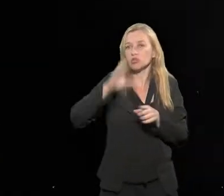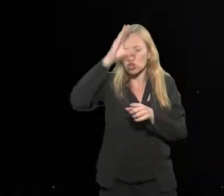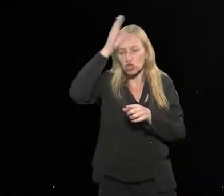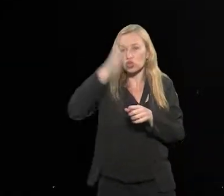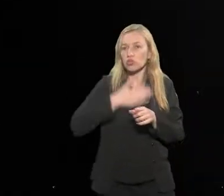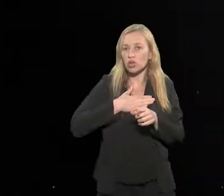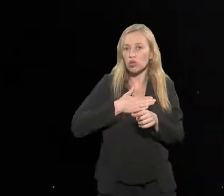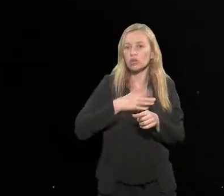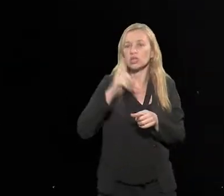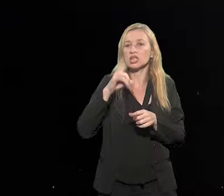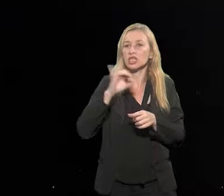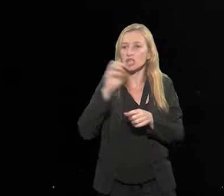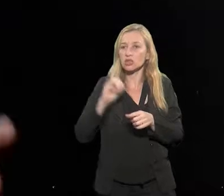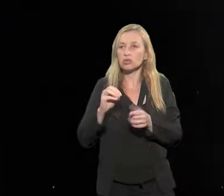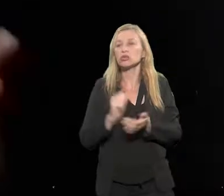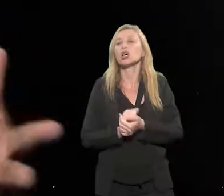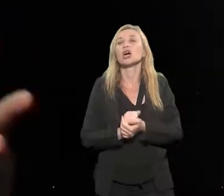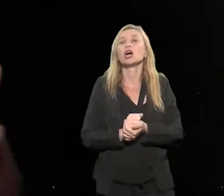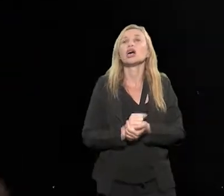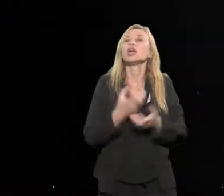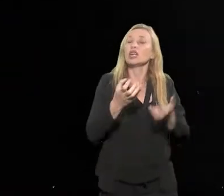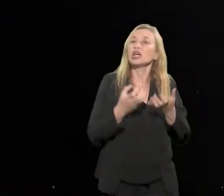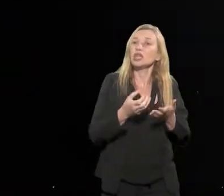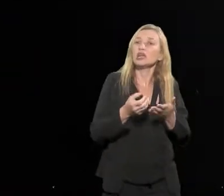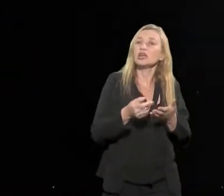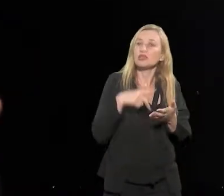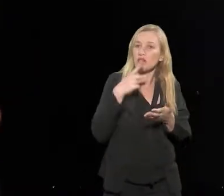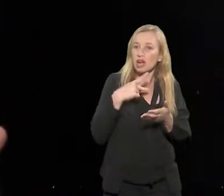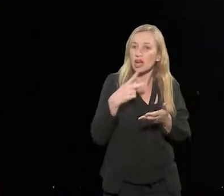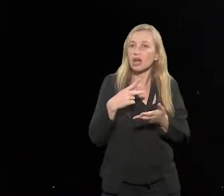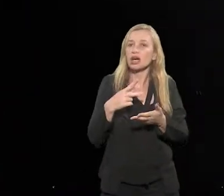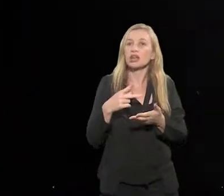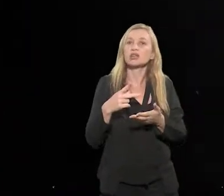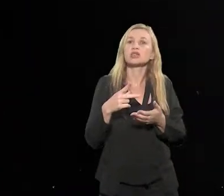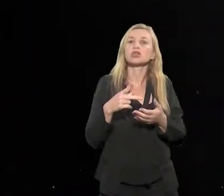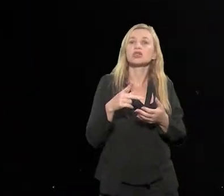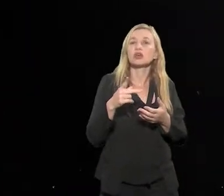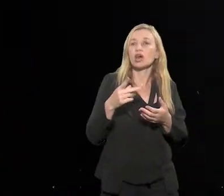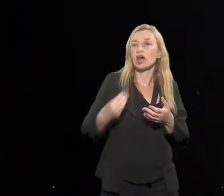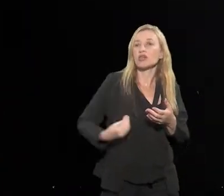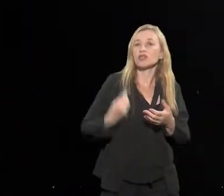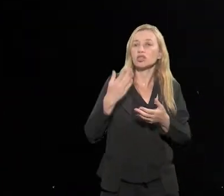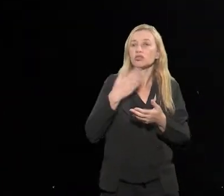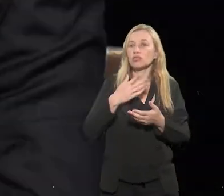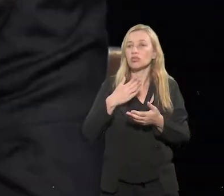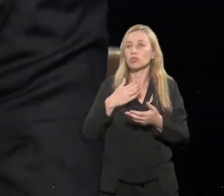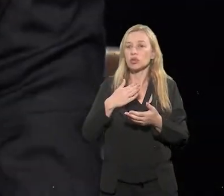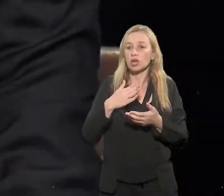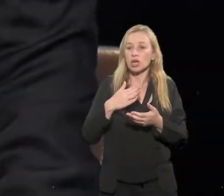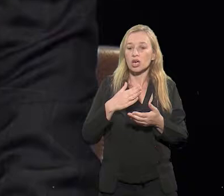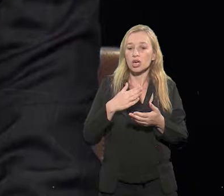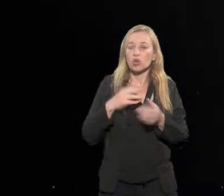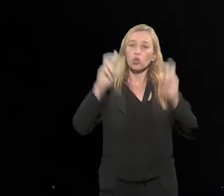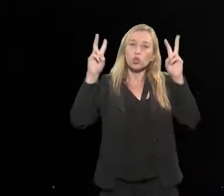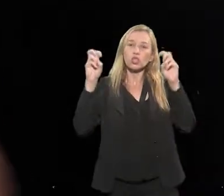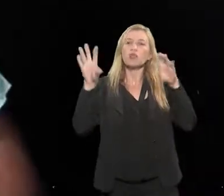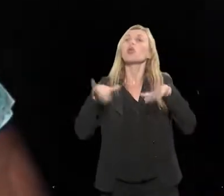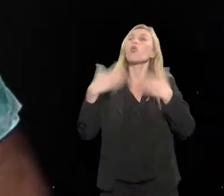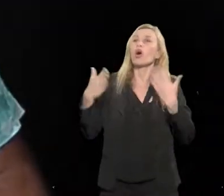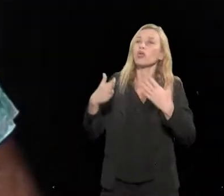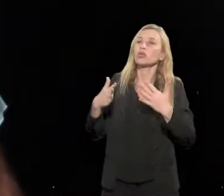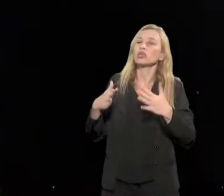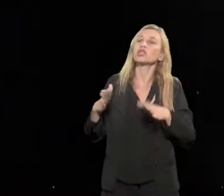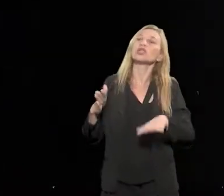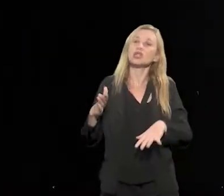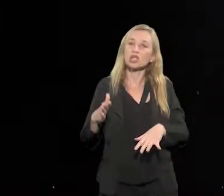é o Denis de Lima. Queria registrar isso. Começo a fazer o filme do meu tio. Qual era o tema? Era o